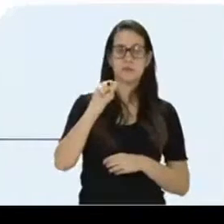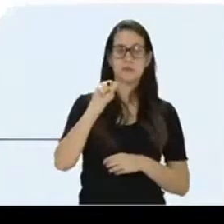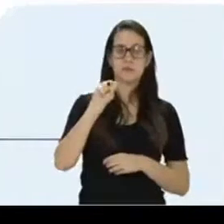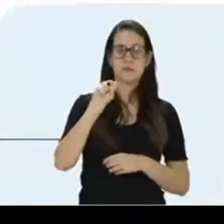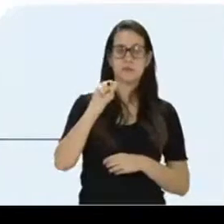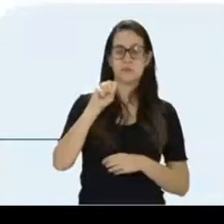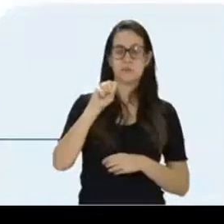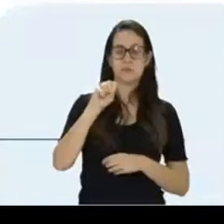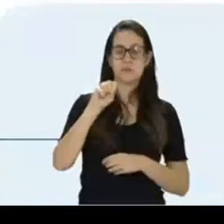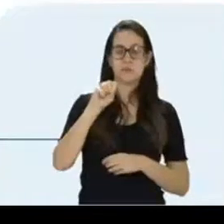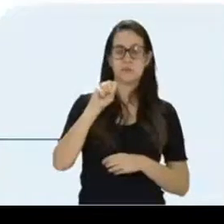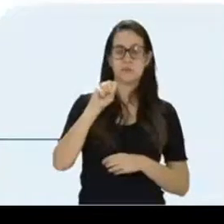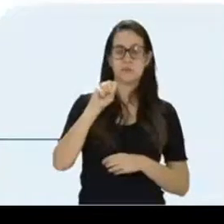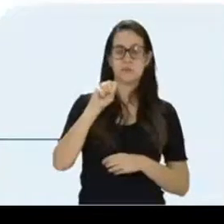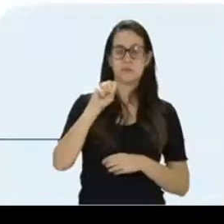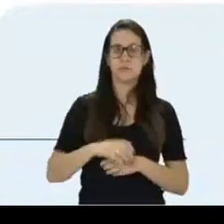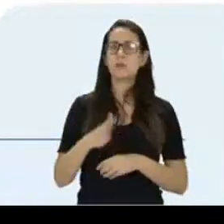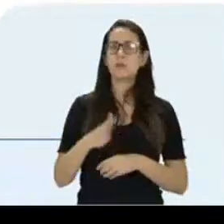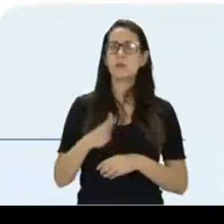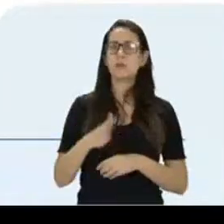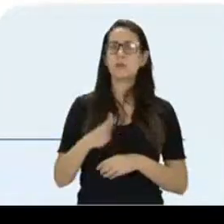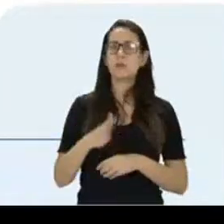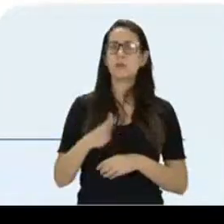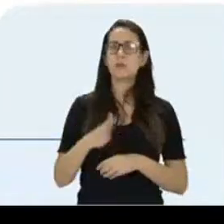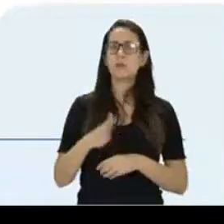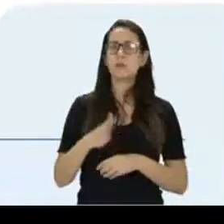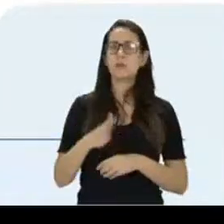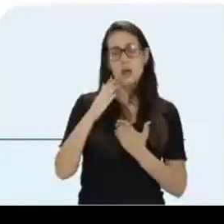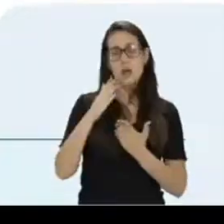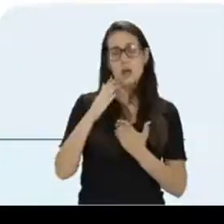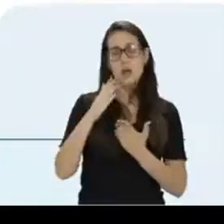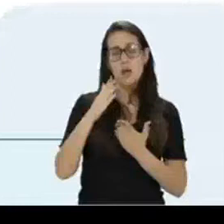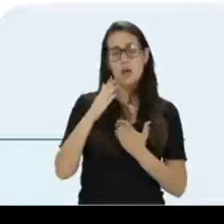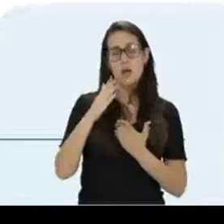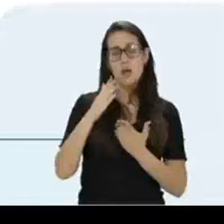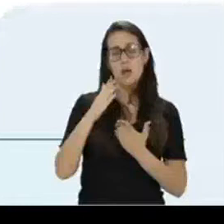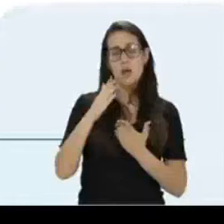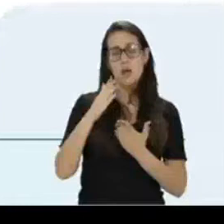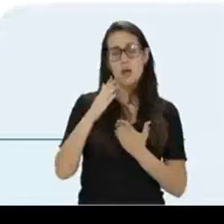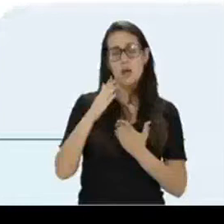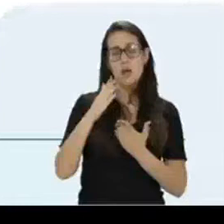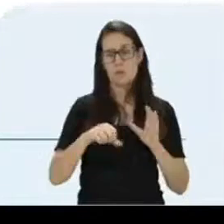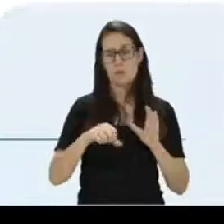Então, nós sabemos que existem compostos que são tóxicos para as células,